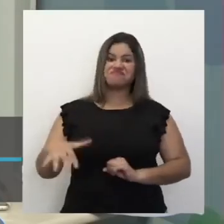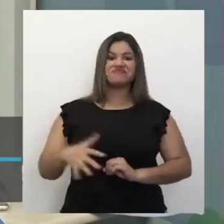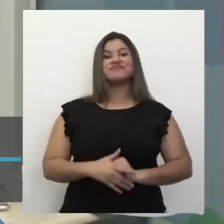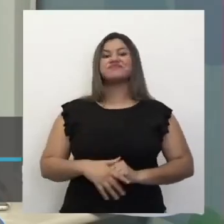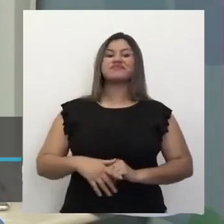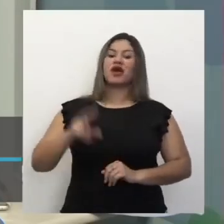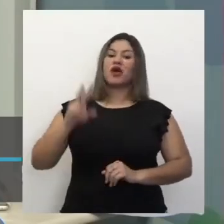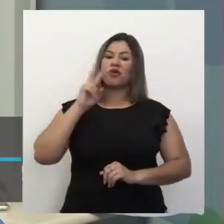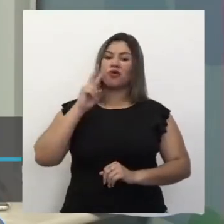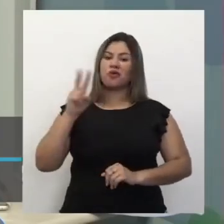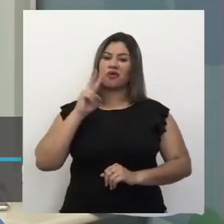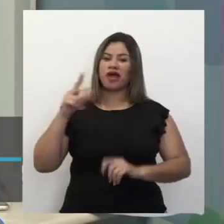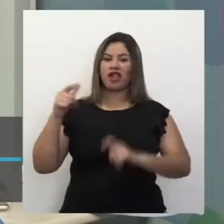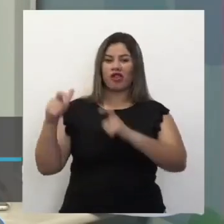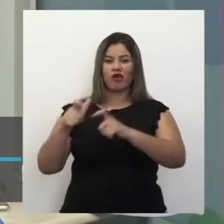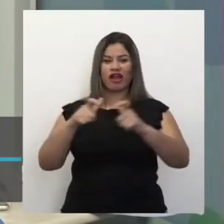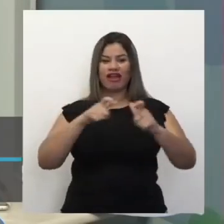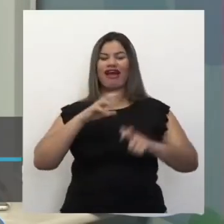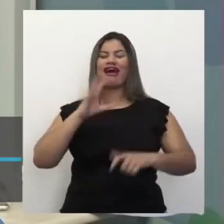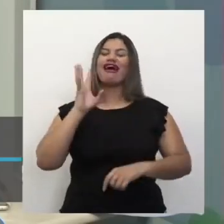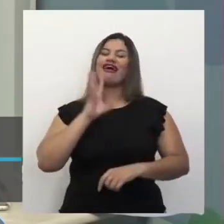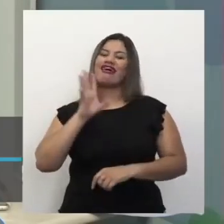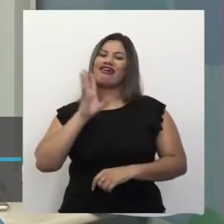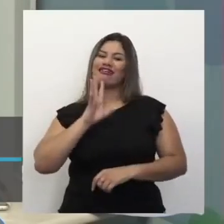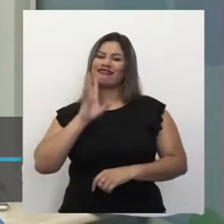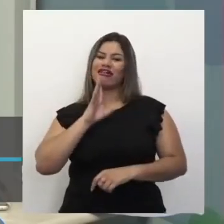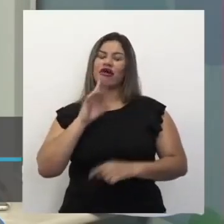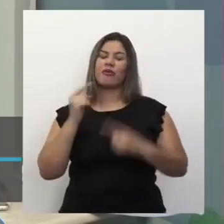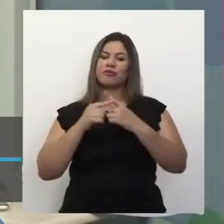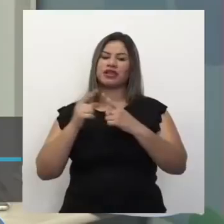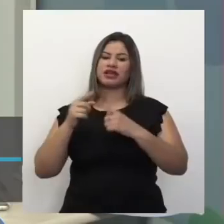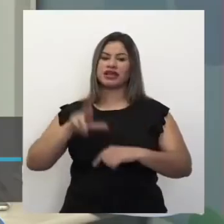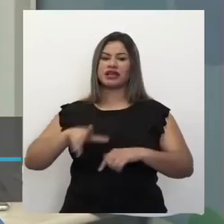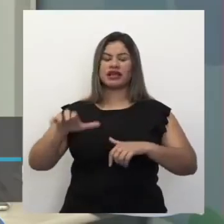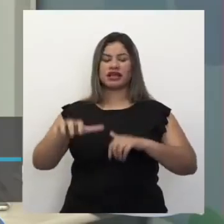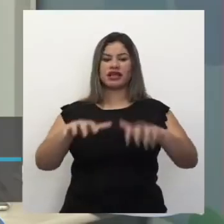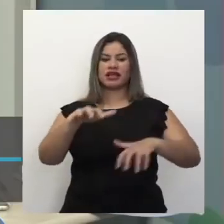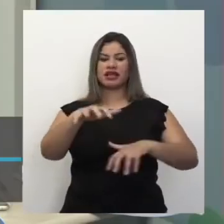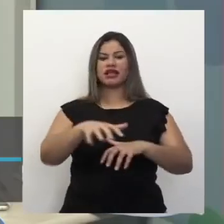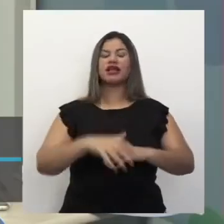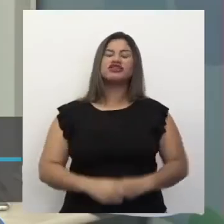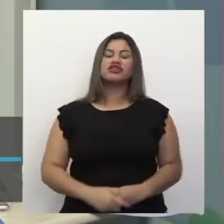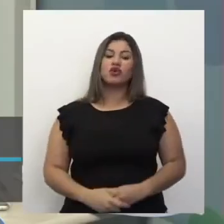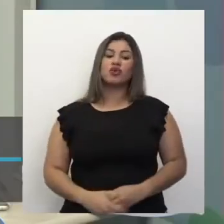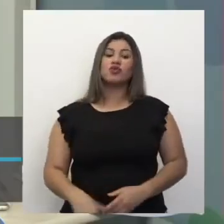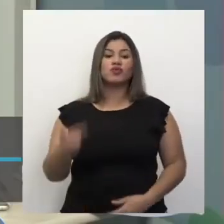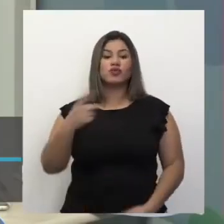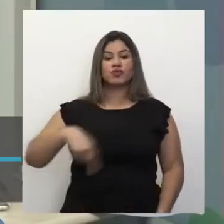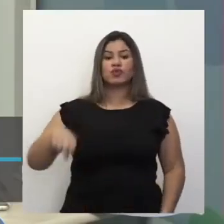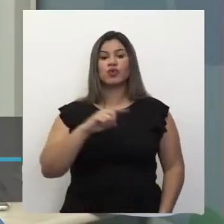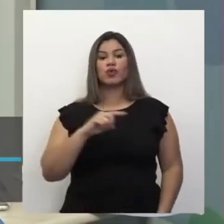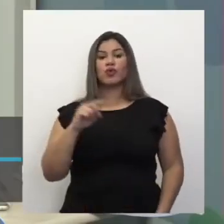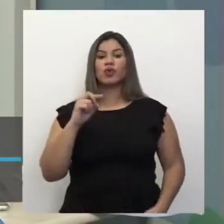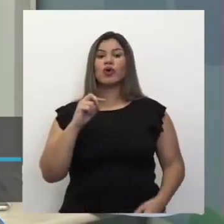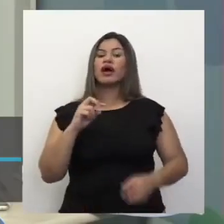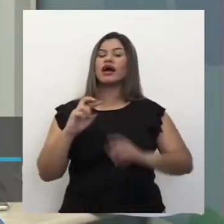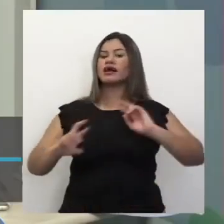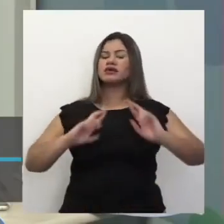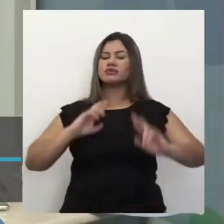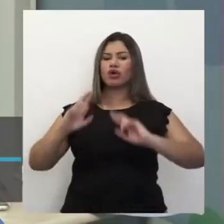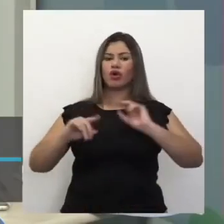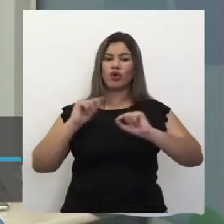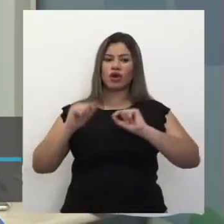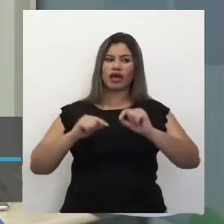essa pergunta para citar, né, falar um pouquinho da região, né, Ed? Ó, e o pessoal tem colocado aqui